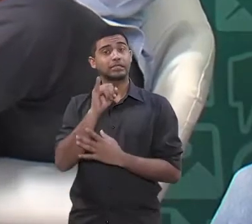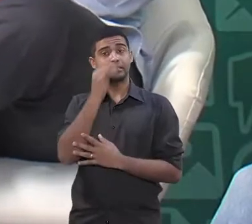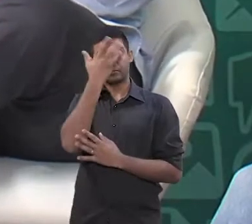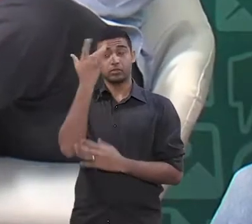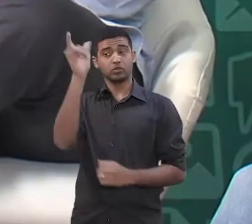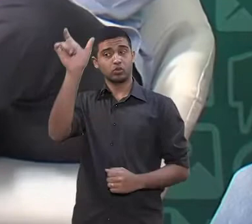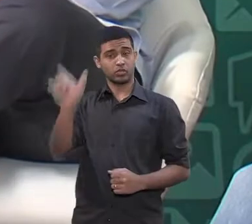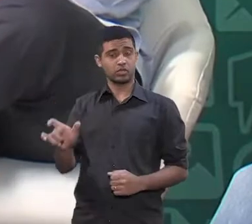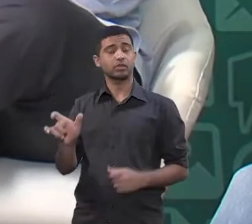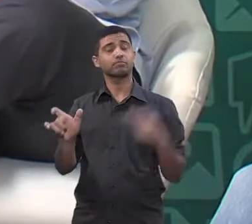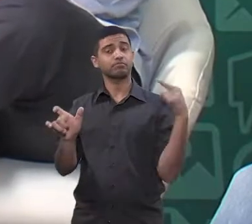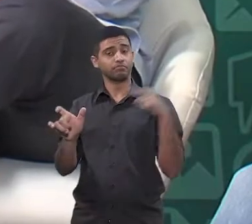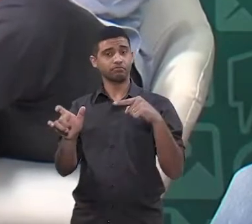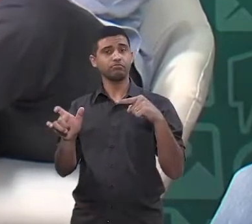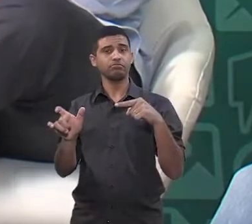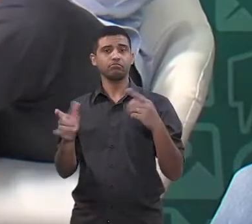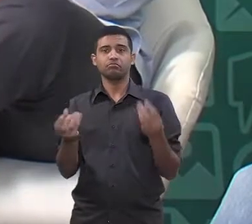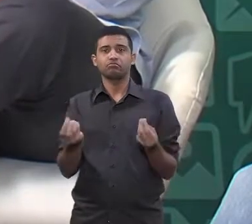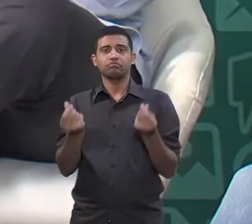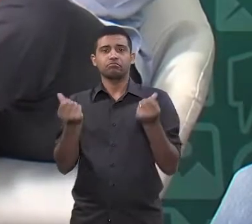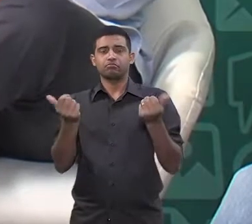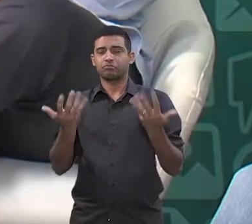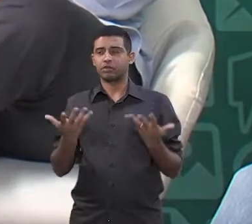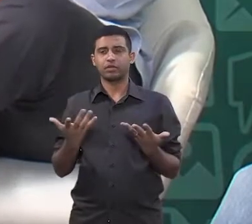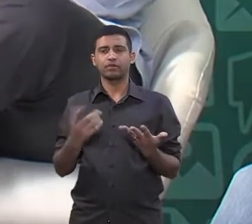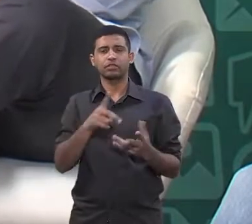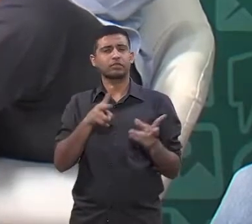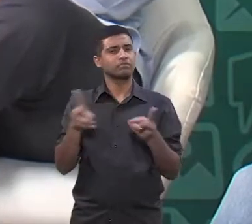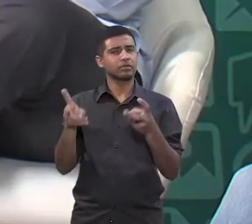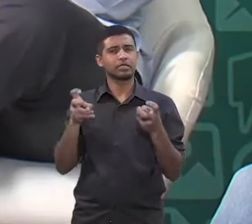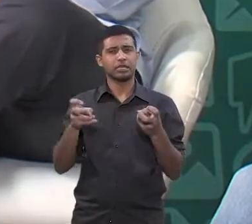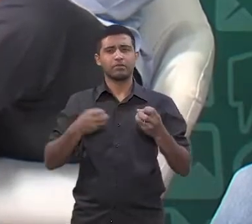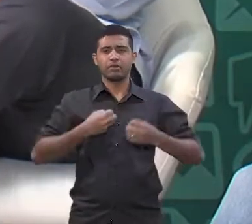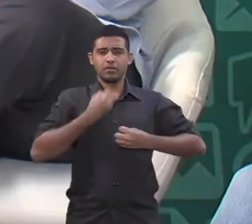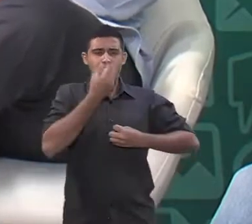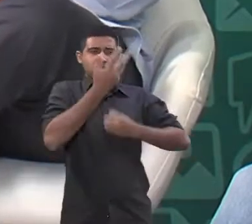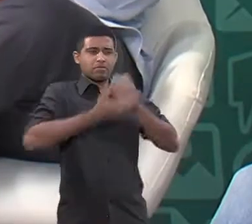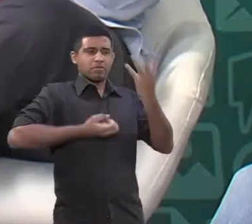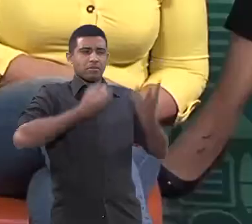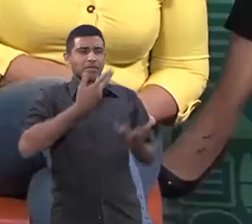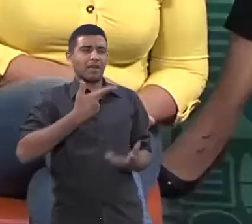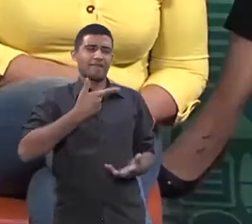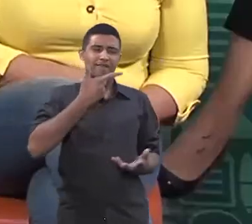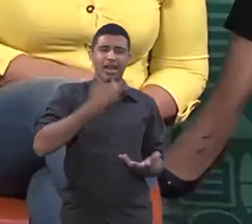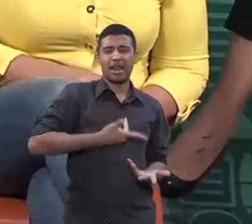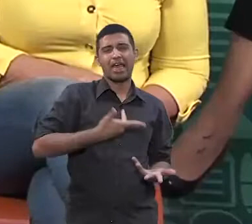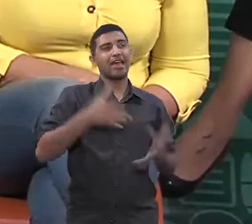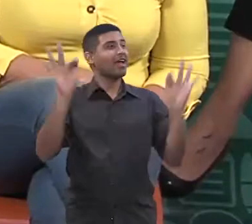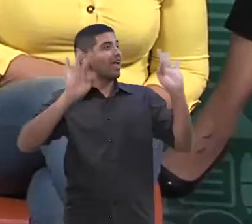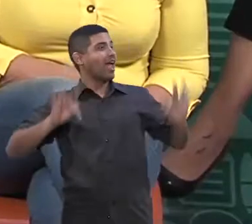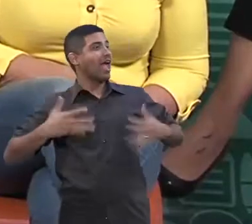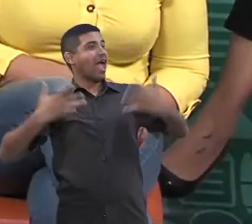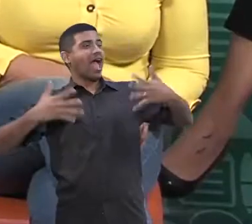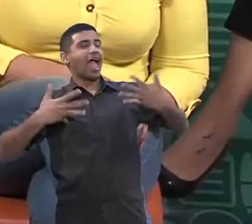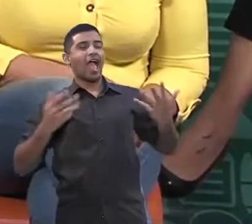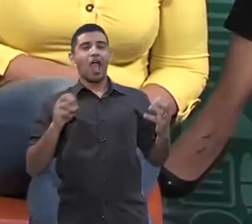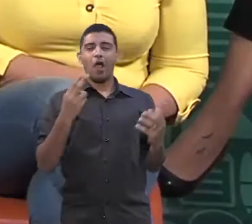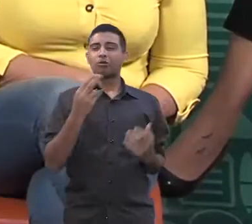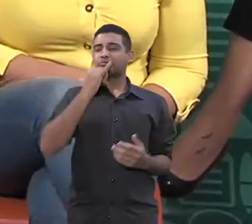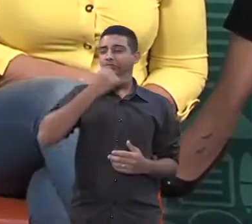aquela pessoa ela não explicita, na verdade, os maus-estares dela, né?